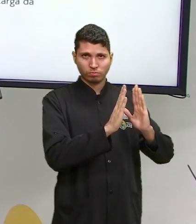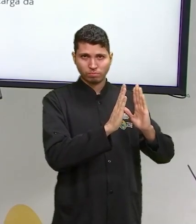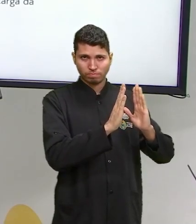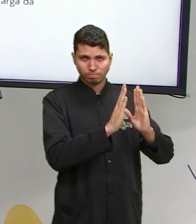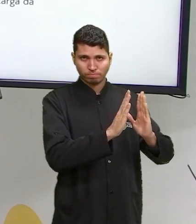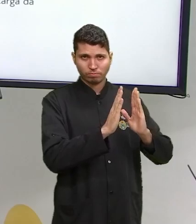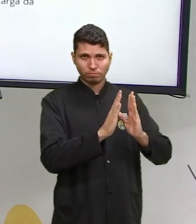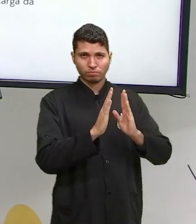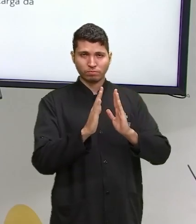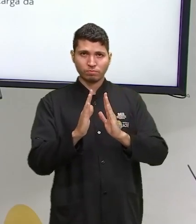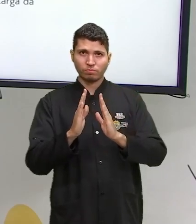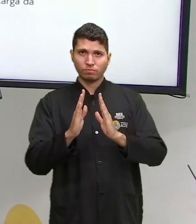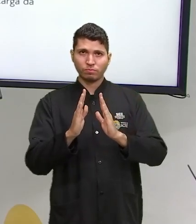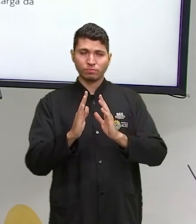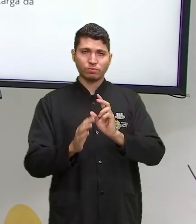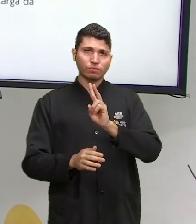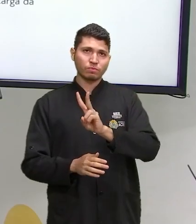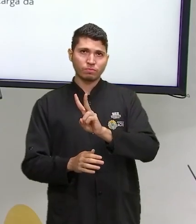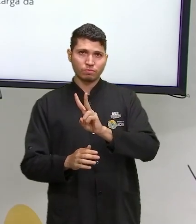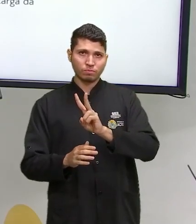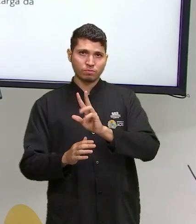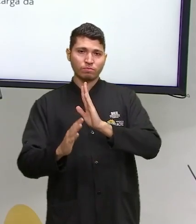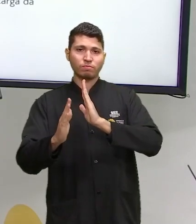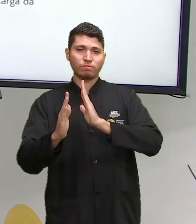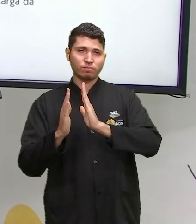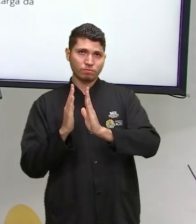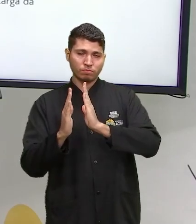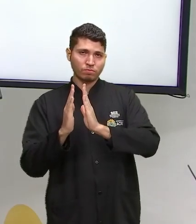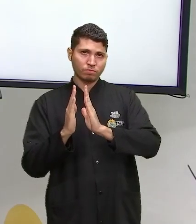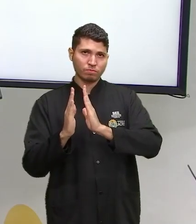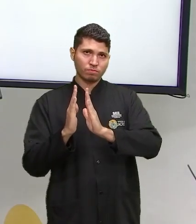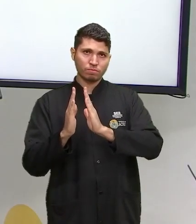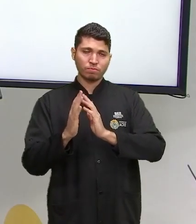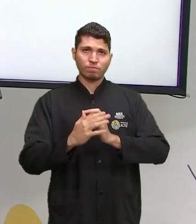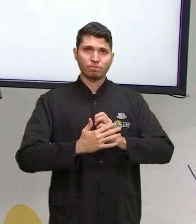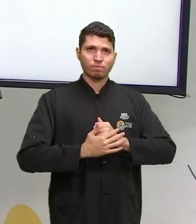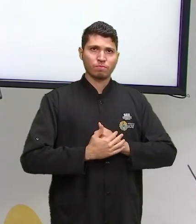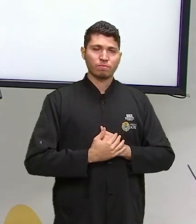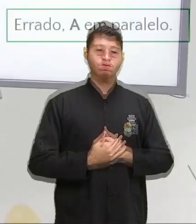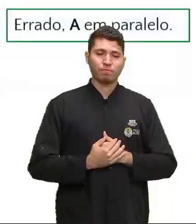em paralelo. Perfeito, então bora lá.